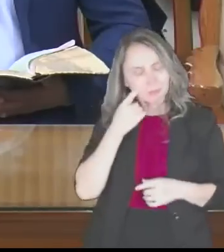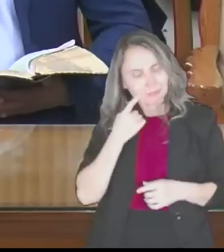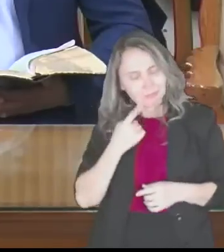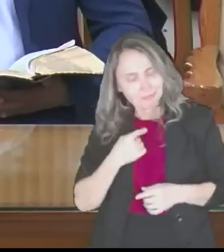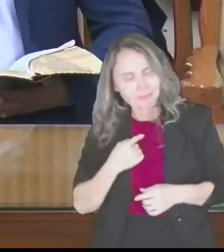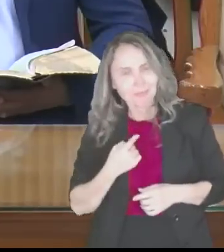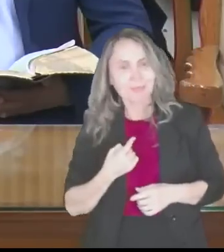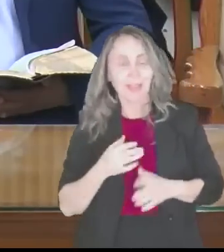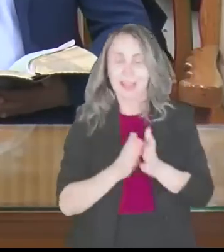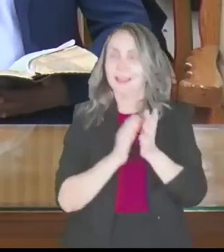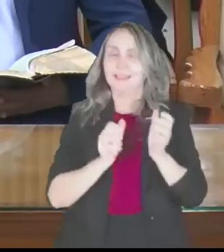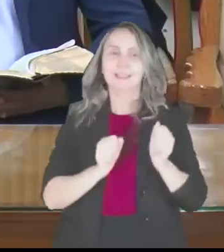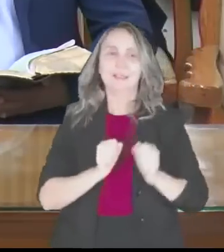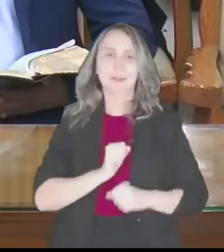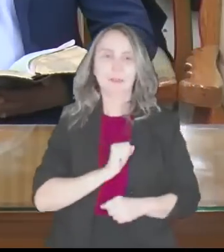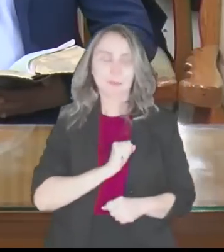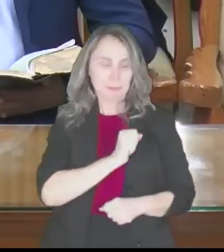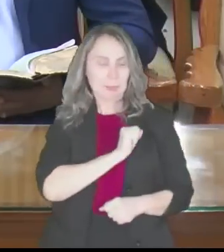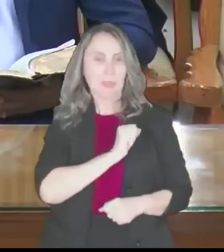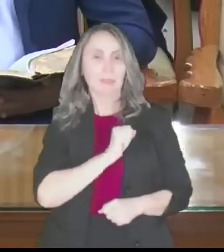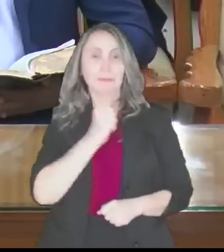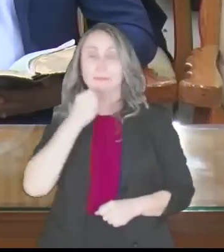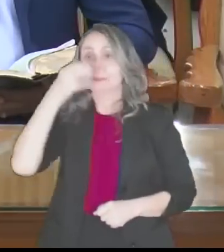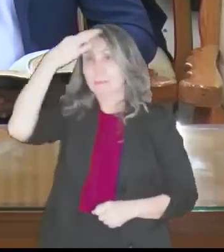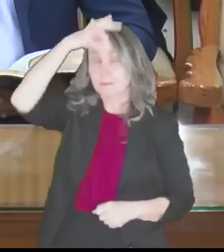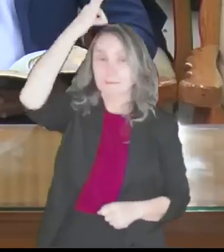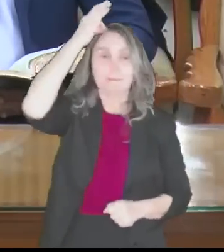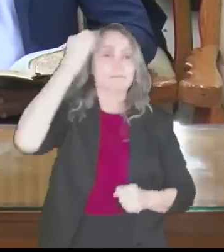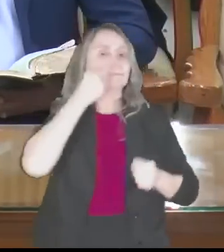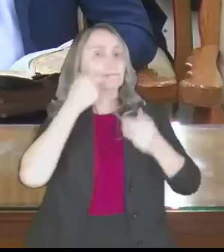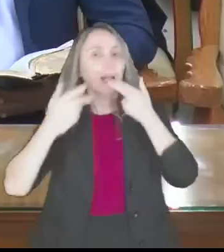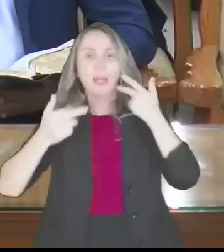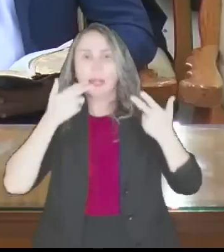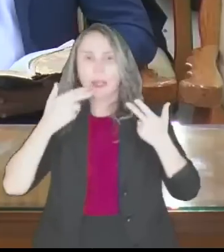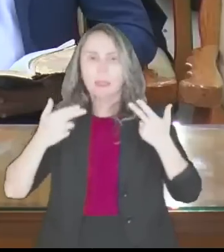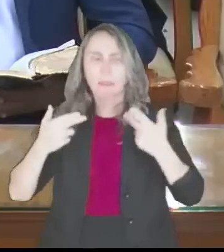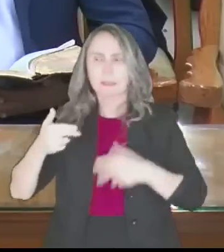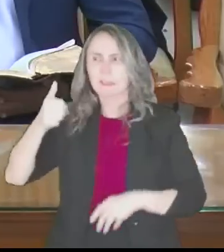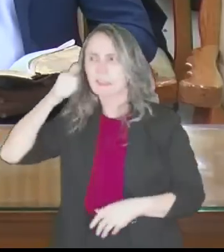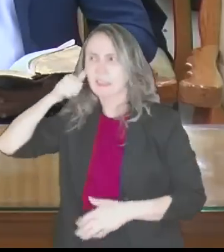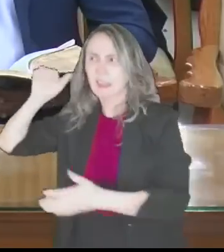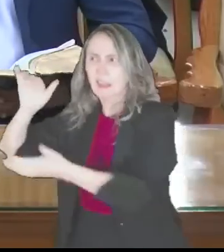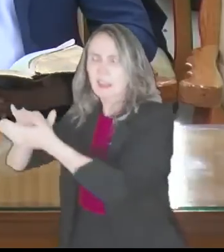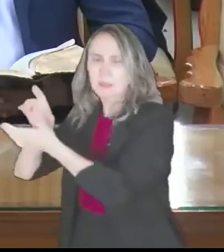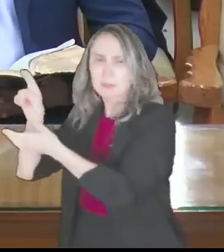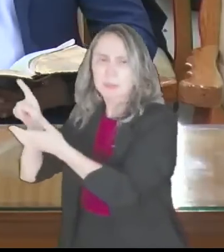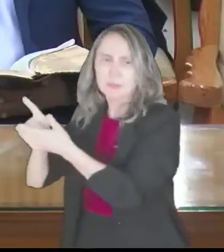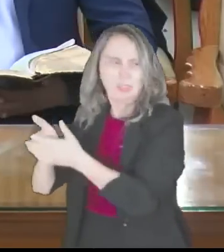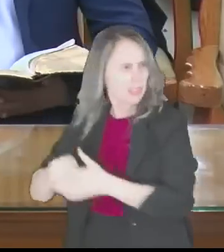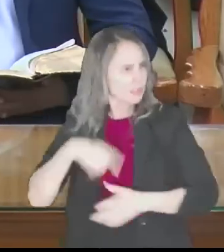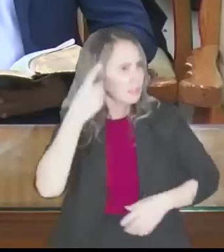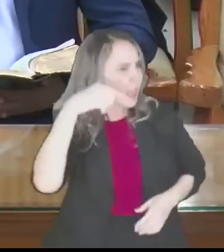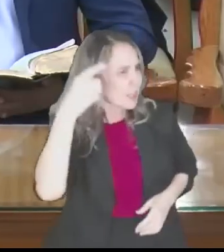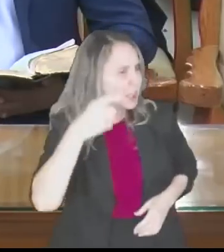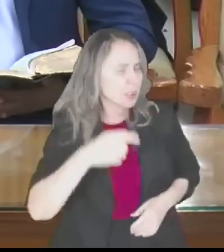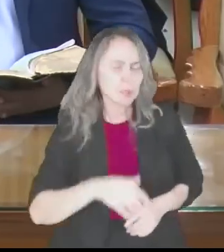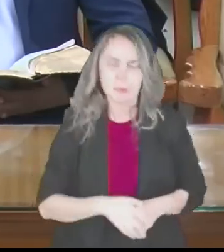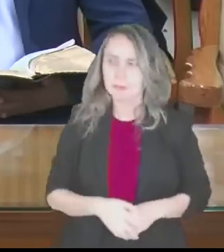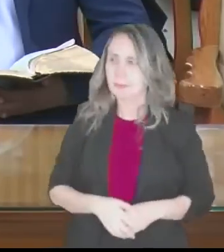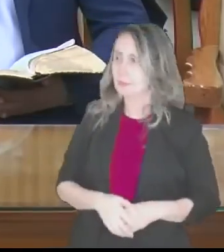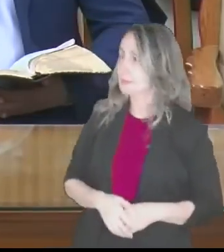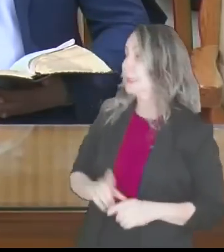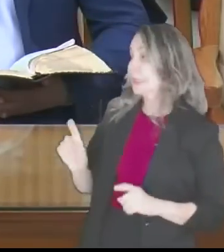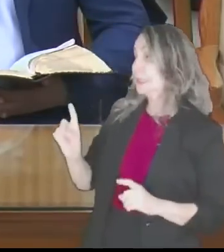daí a pouco dispara em línguas estranhas. A mulher diz, tá doido? Não, glória a Jesus, eu estou aqui, glória a